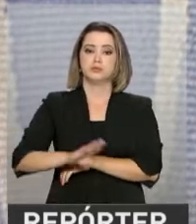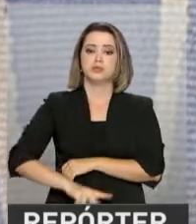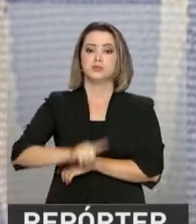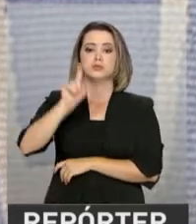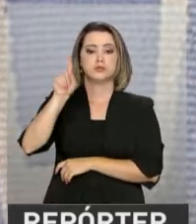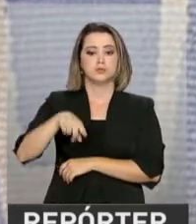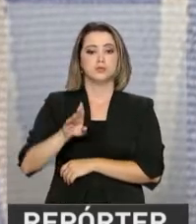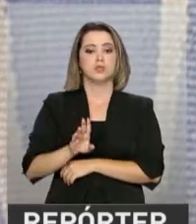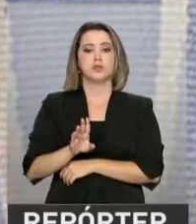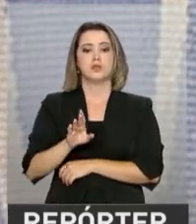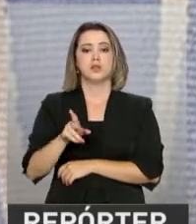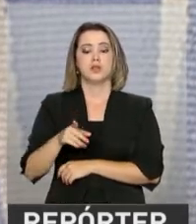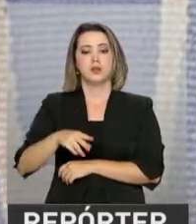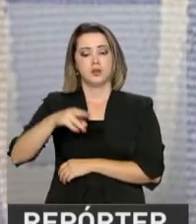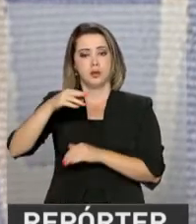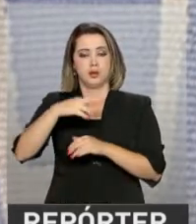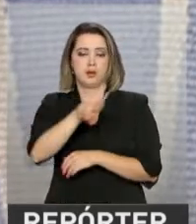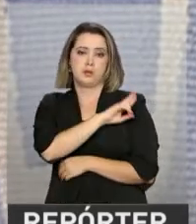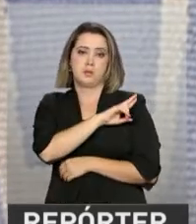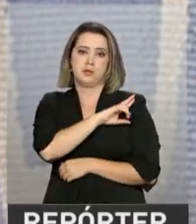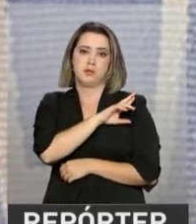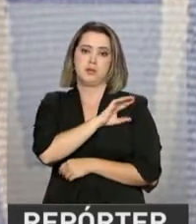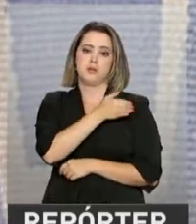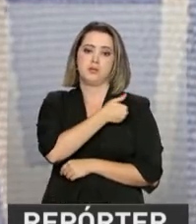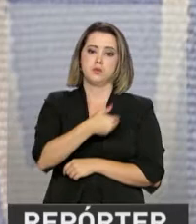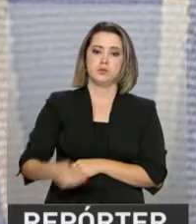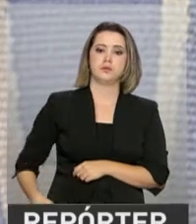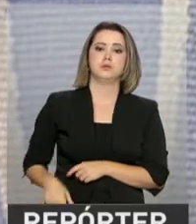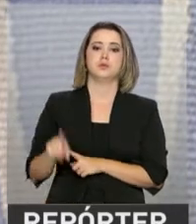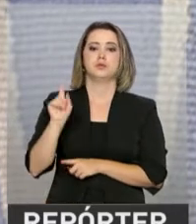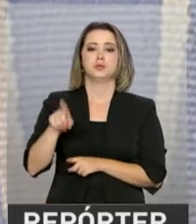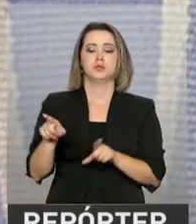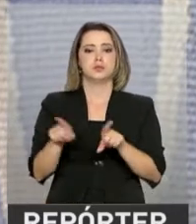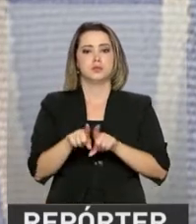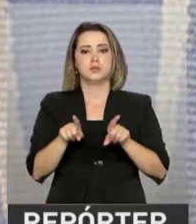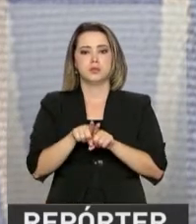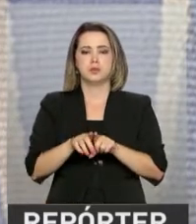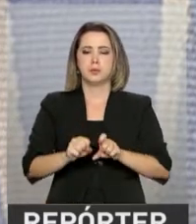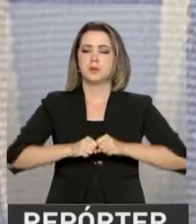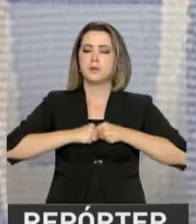em primeiro lugar o estágio é também esforço